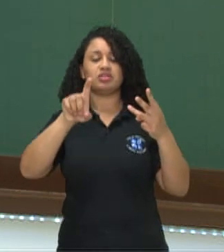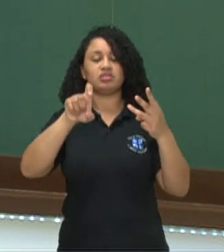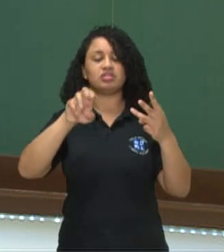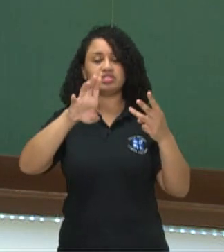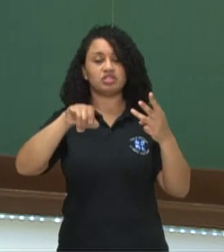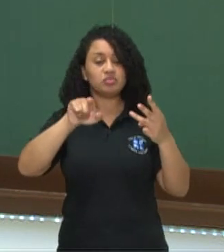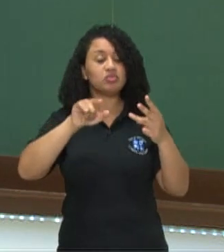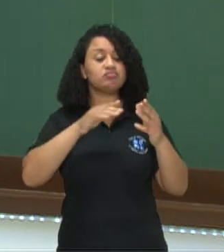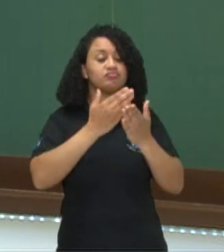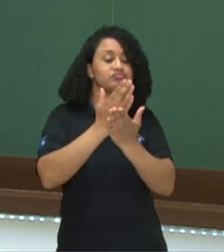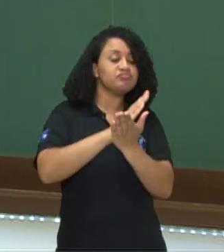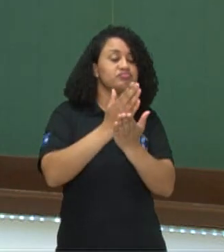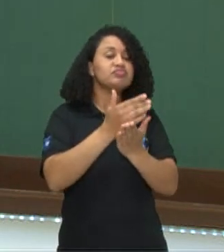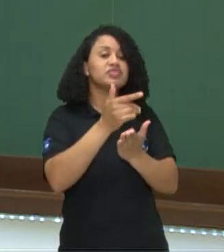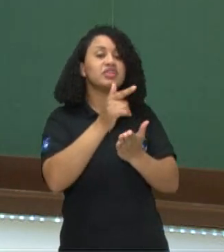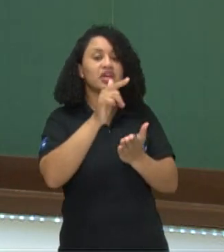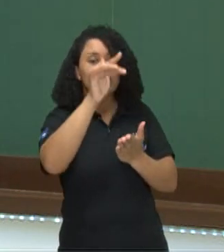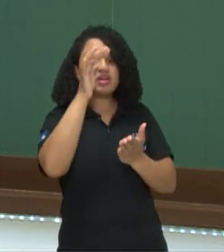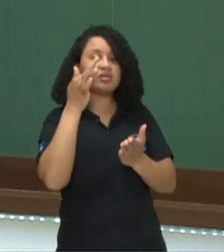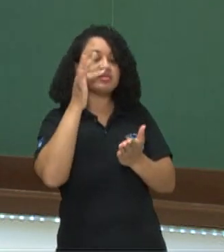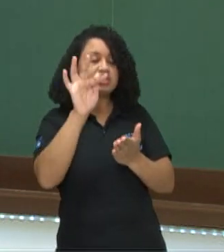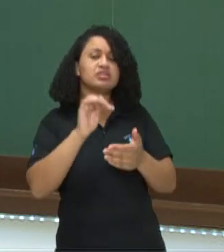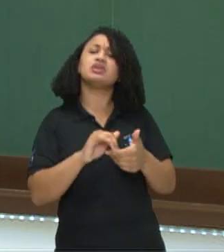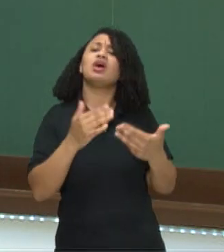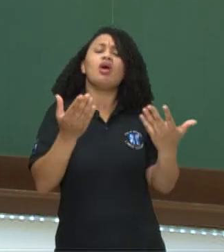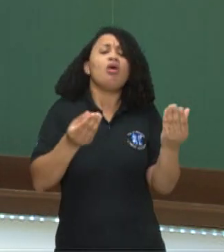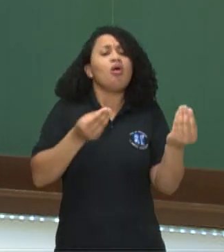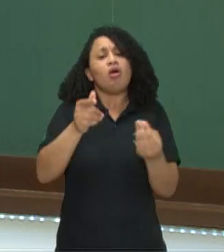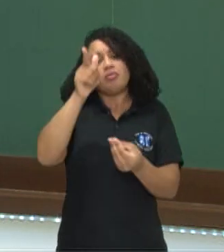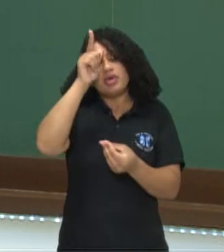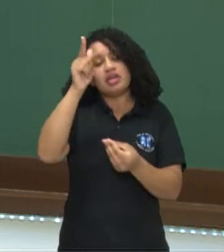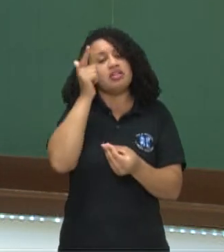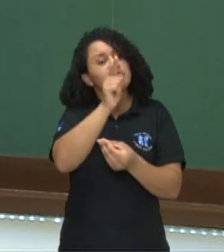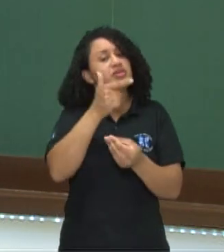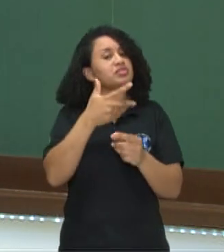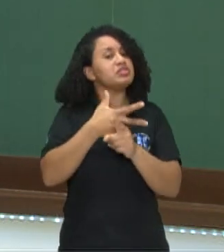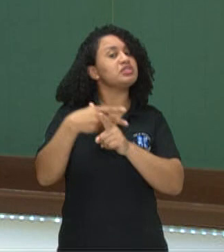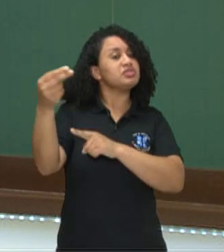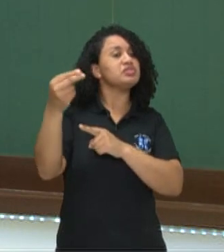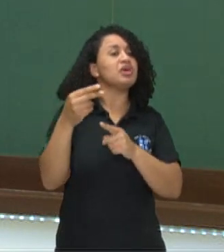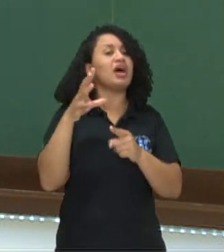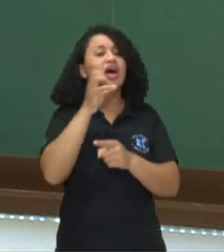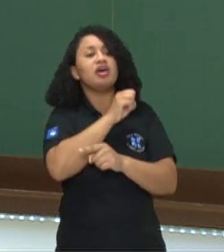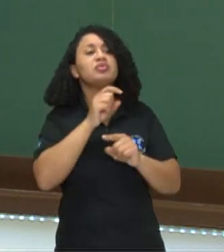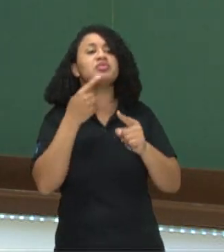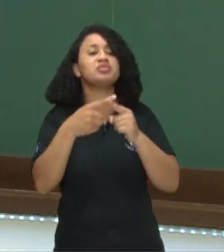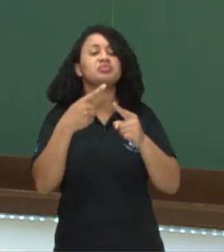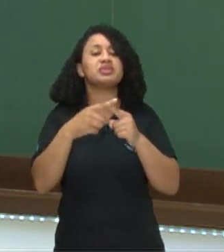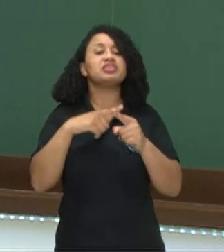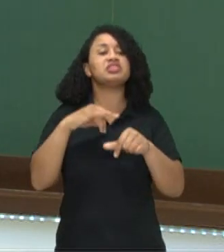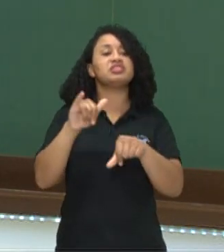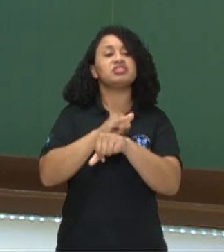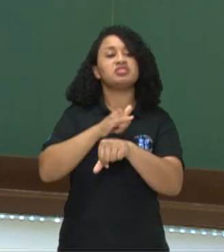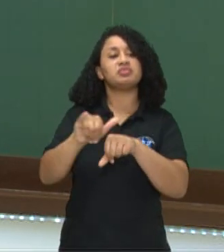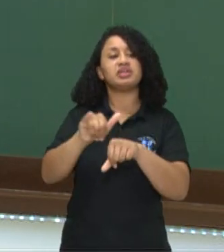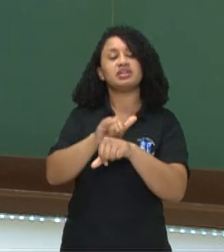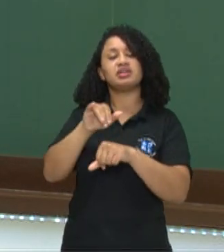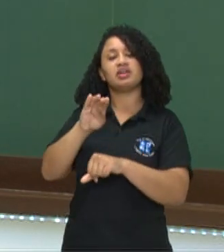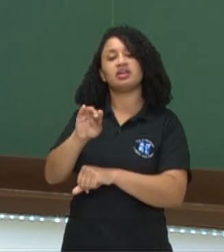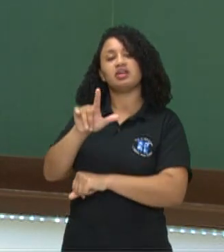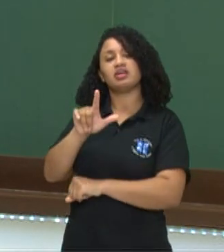a França. Como que a Alemanha conseguiu tanto sucesso militar em pouco tempo, tão rapidez? Usando a chamada tática